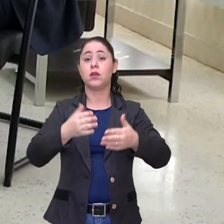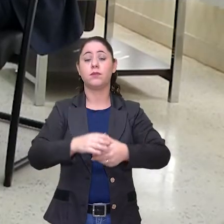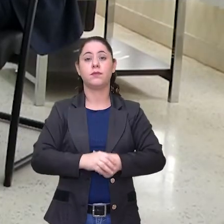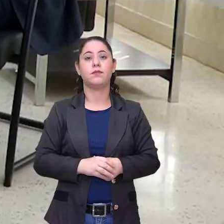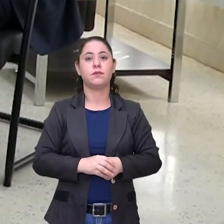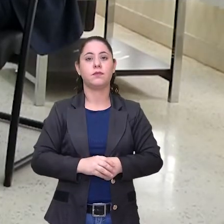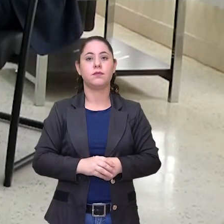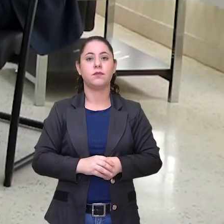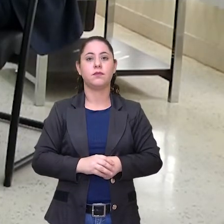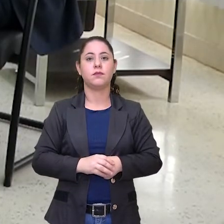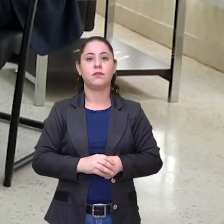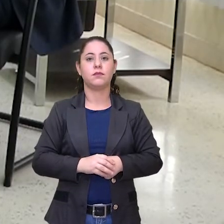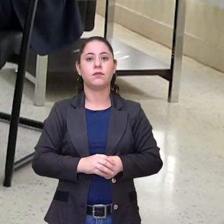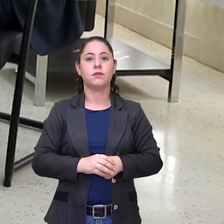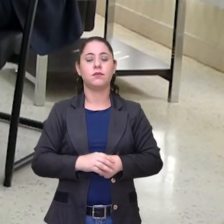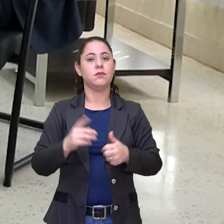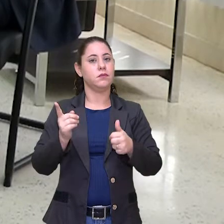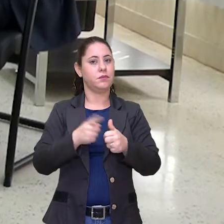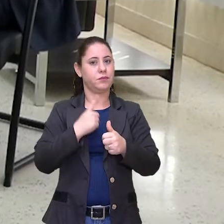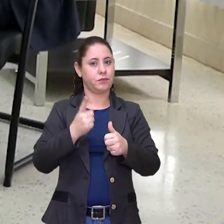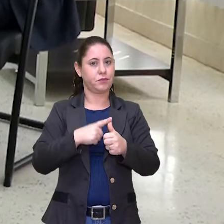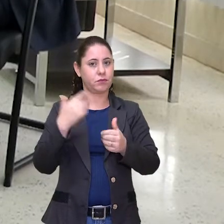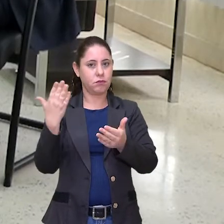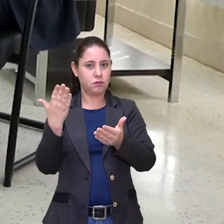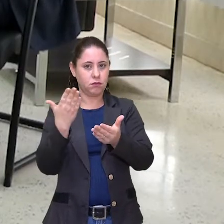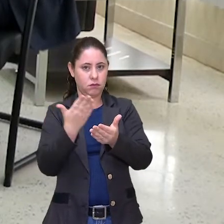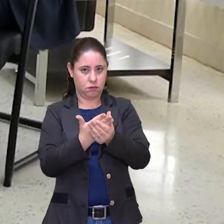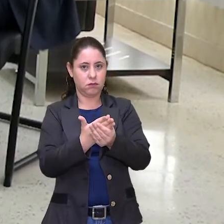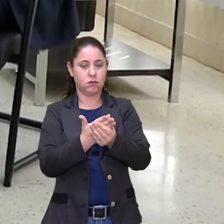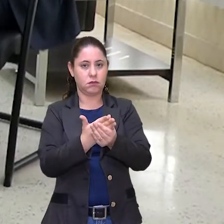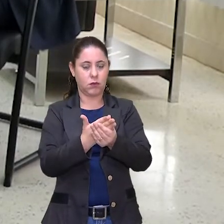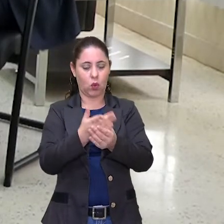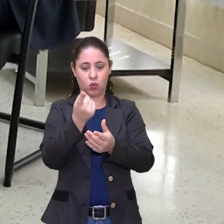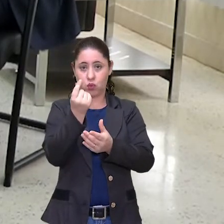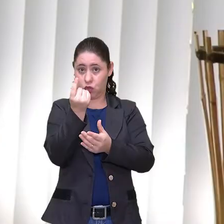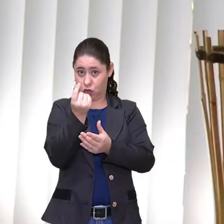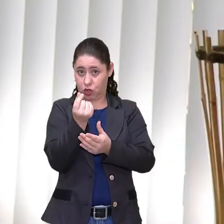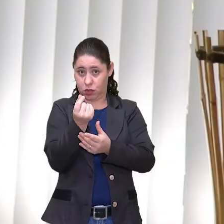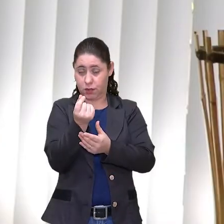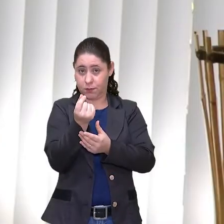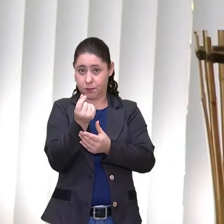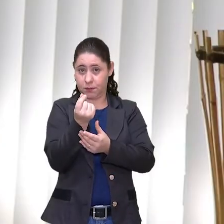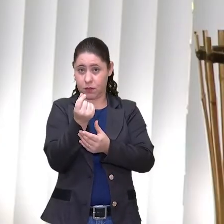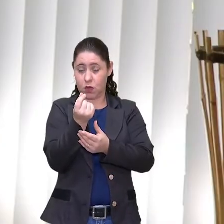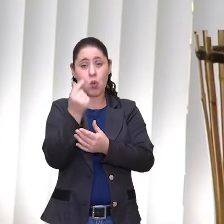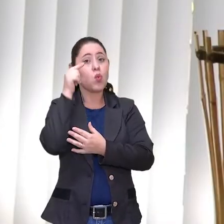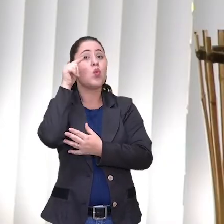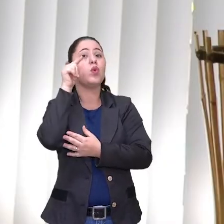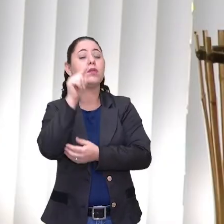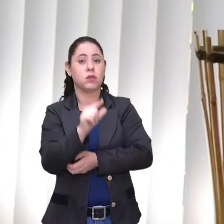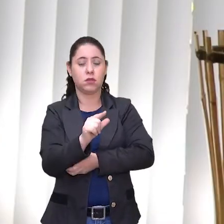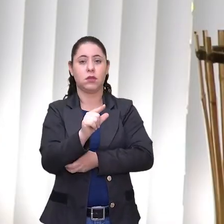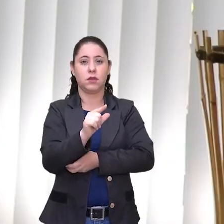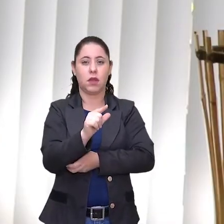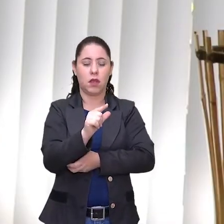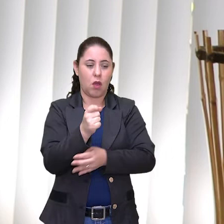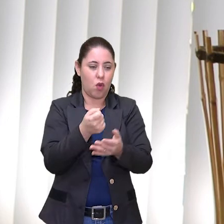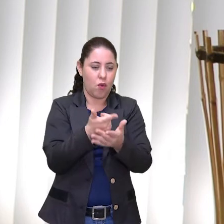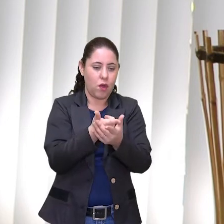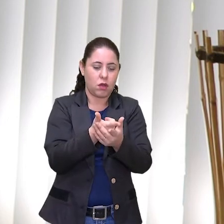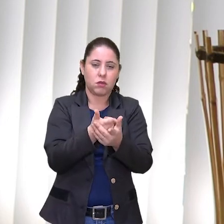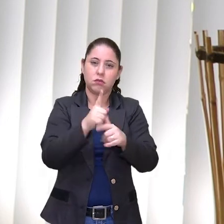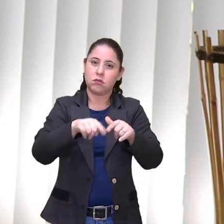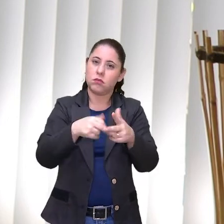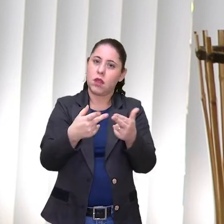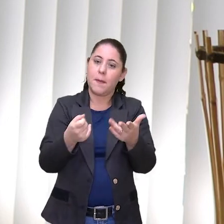leilão judicial? Sim. Primeiro, dentro do processo, o dinheiro, o valor que é alcançado